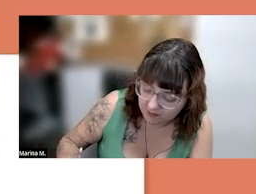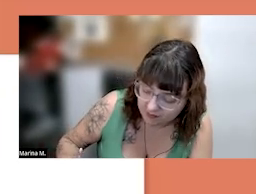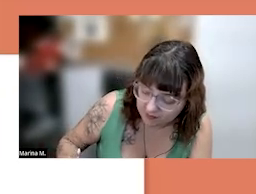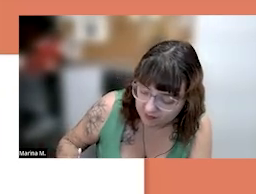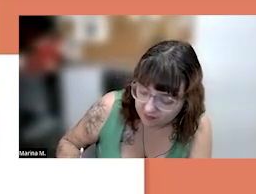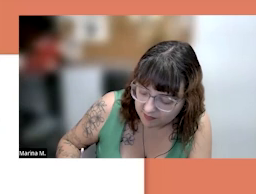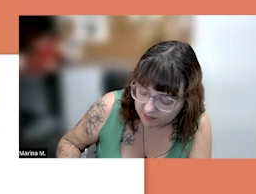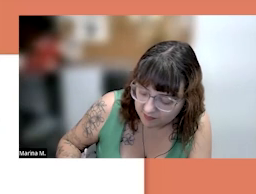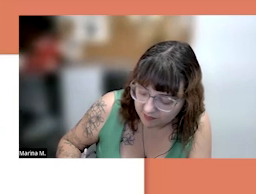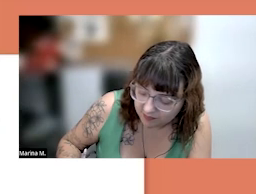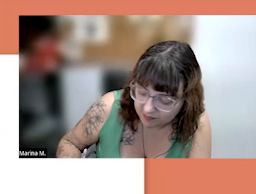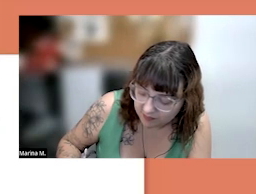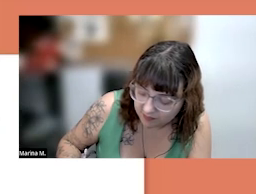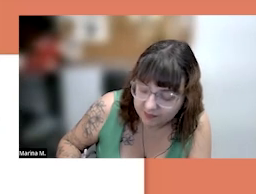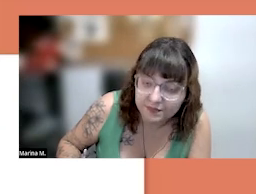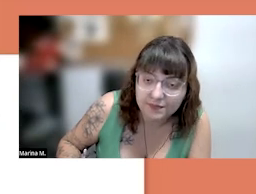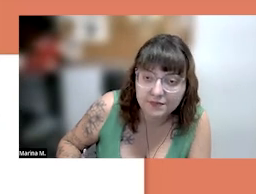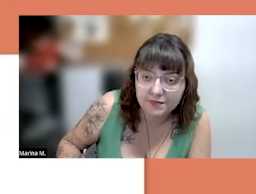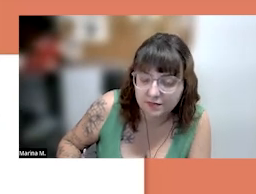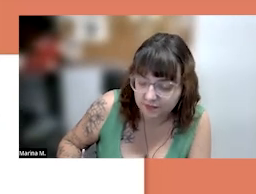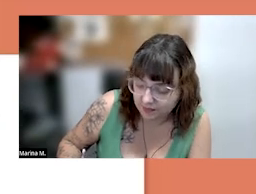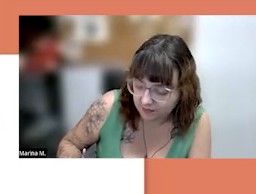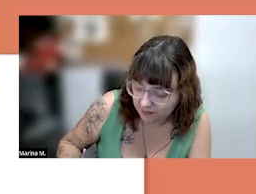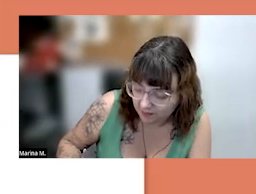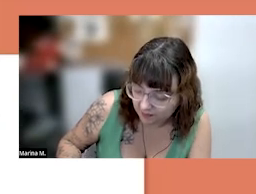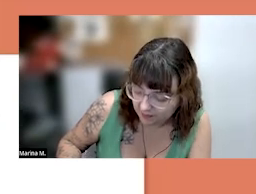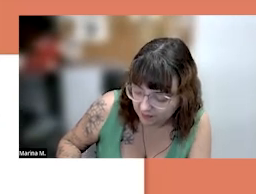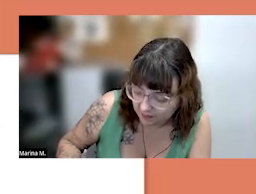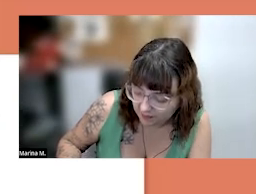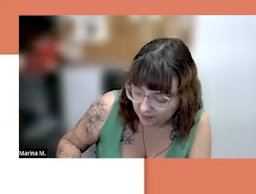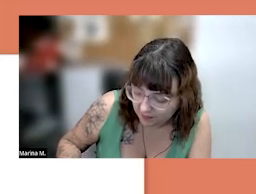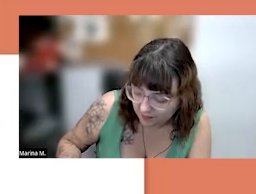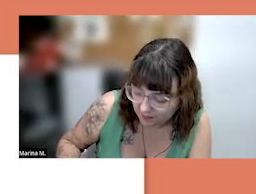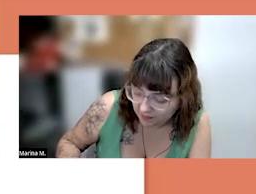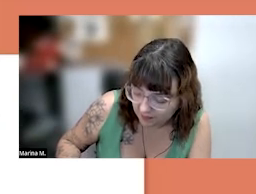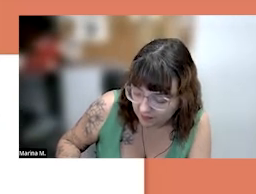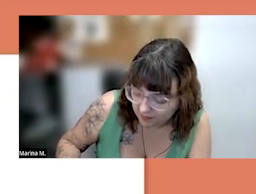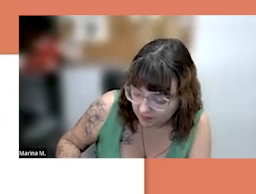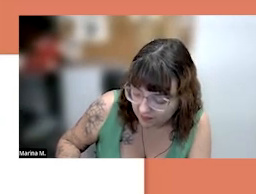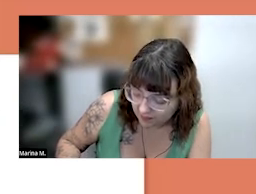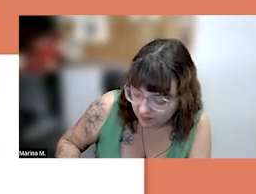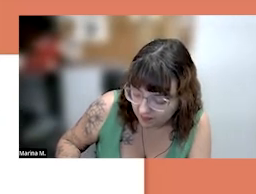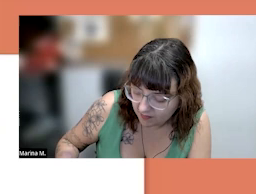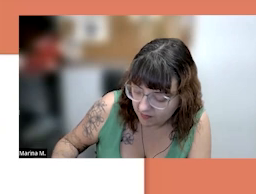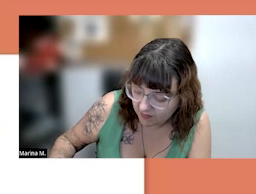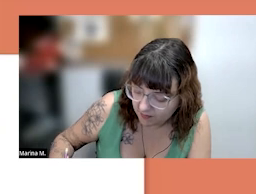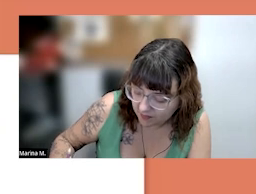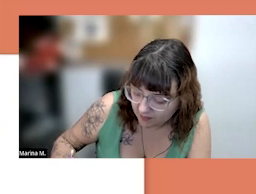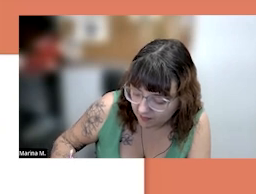coordenadas. Então, como o TM, por exemplo. E tem lá todos os parâmetros definidos. Então, tem a zona, tem o datum, tem a